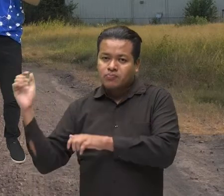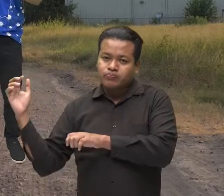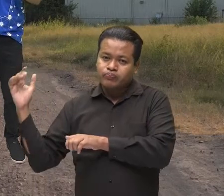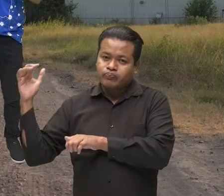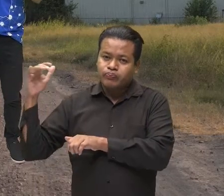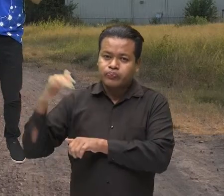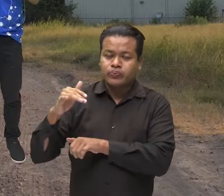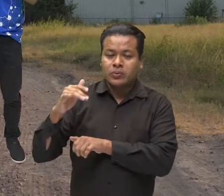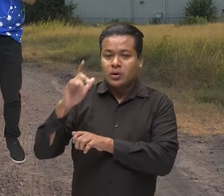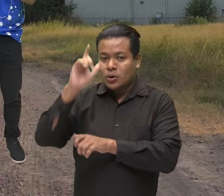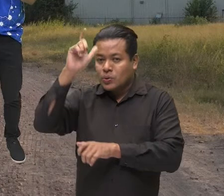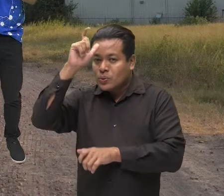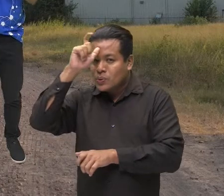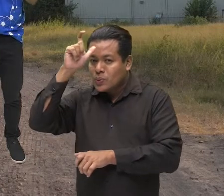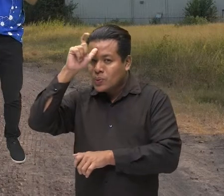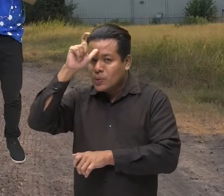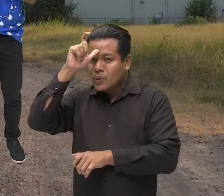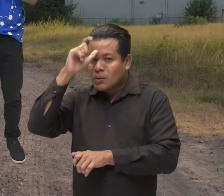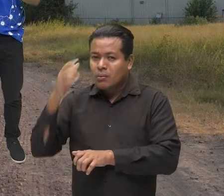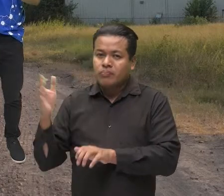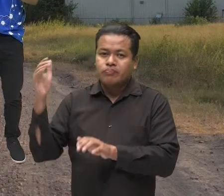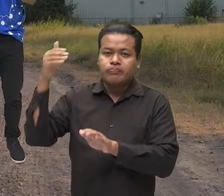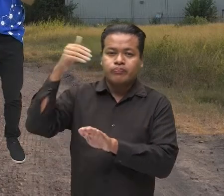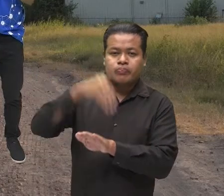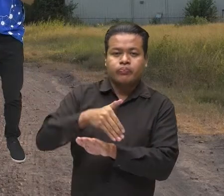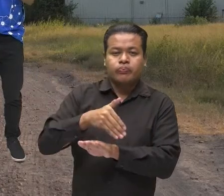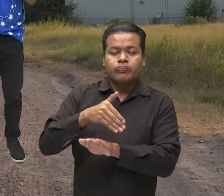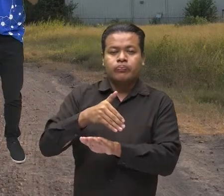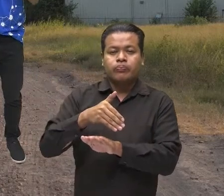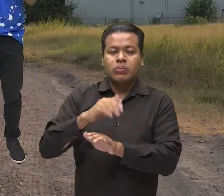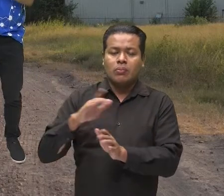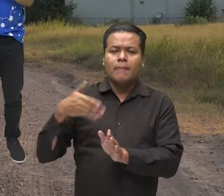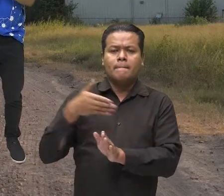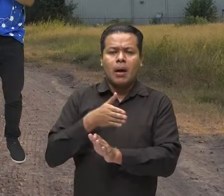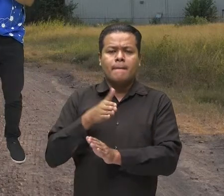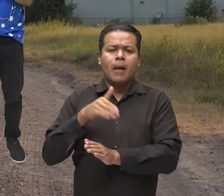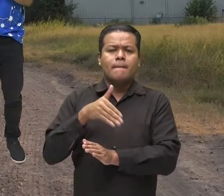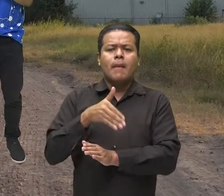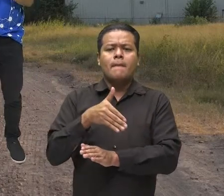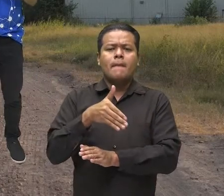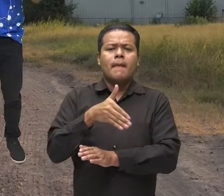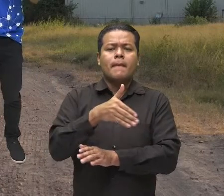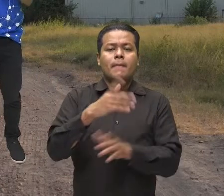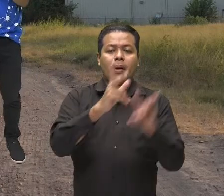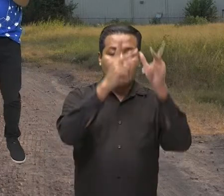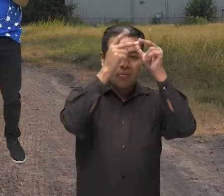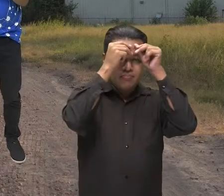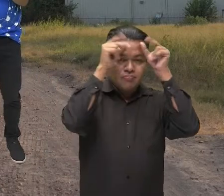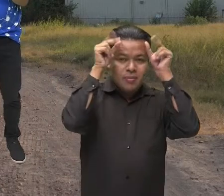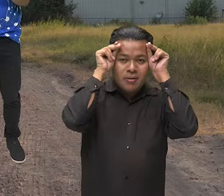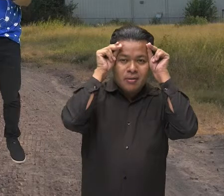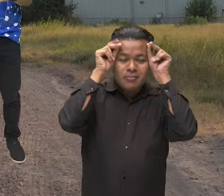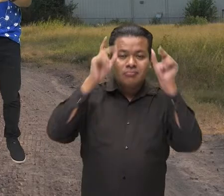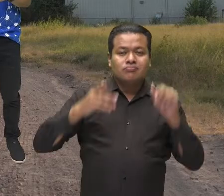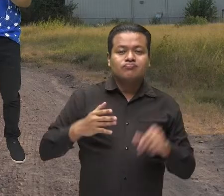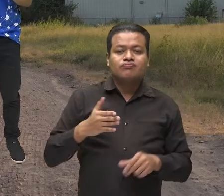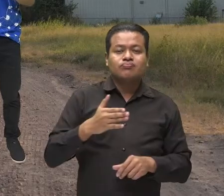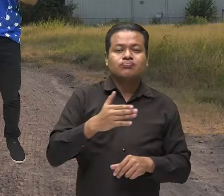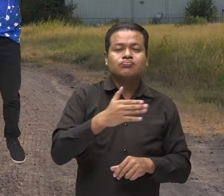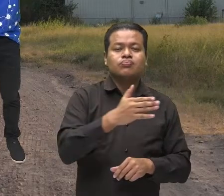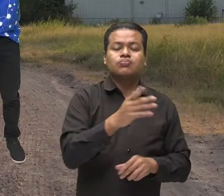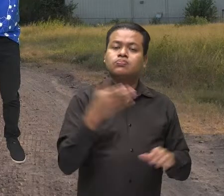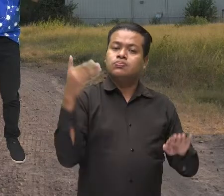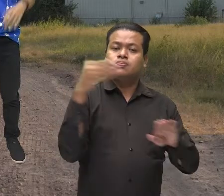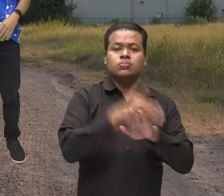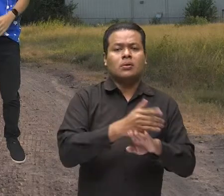pela Turquia, passam por Ankara, passam ali por Istambul e vão pela Grécia, passam por essa fronteira aí para entrar